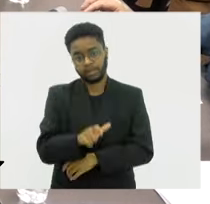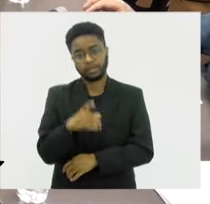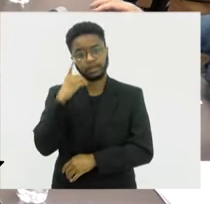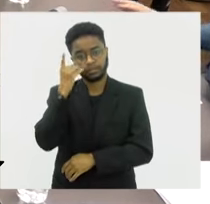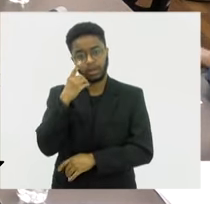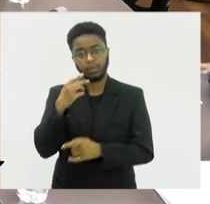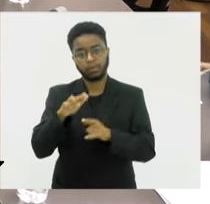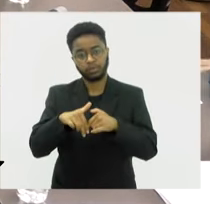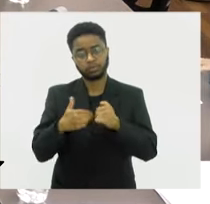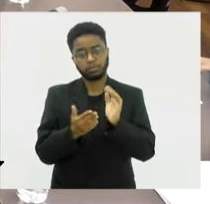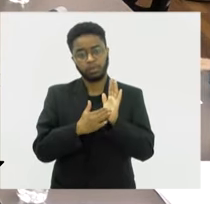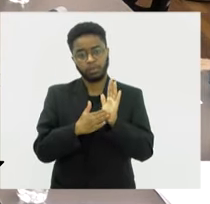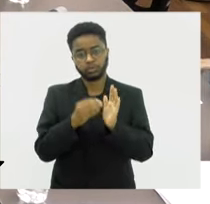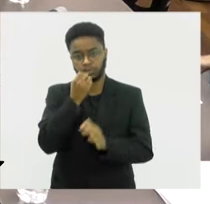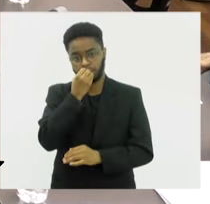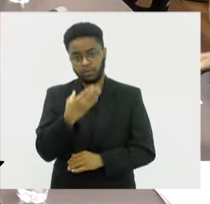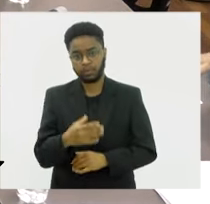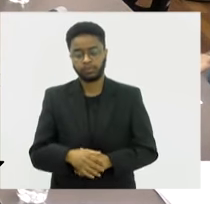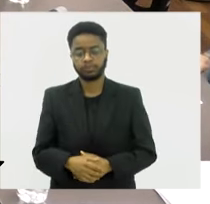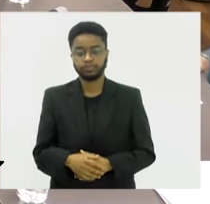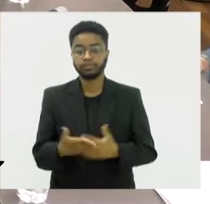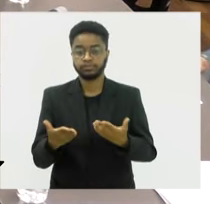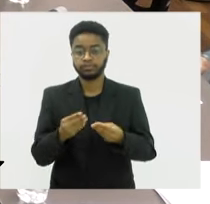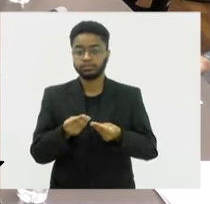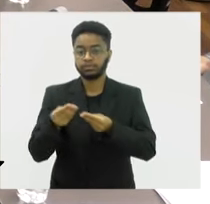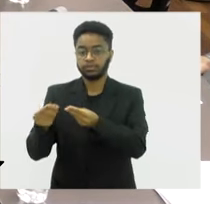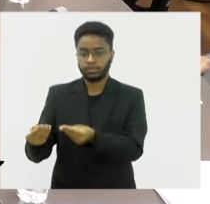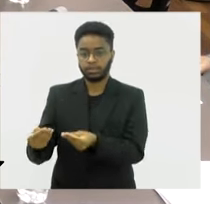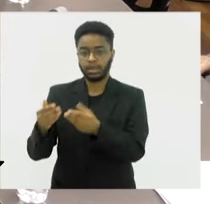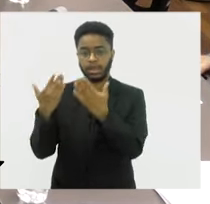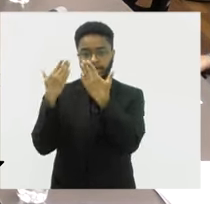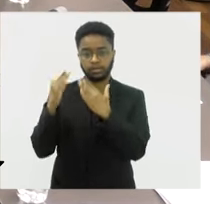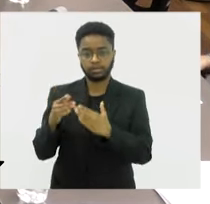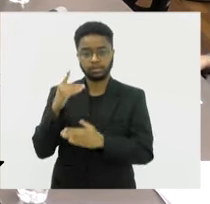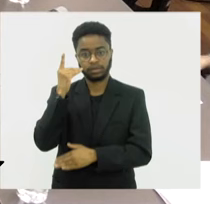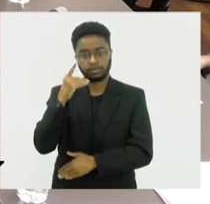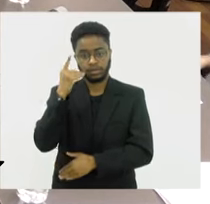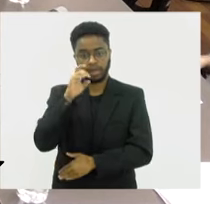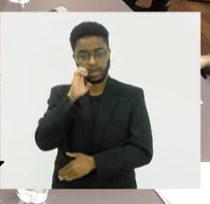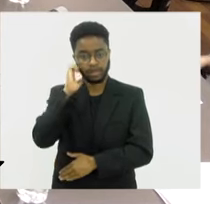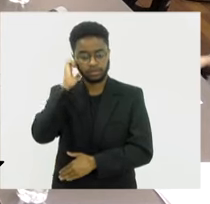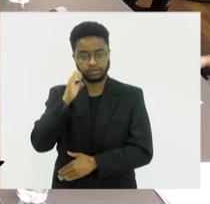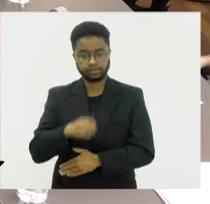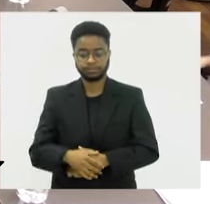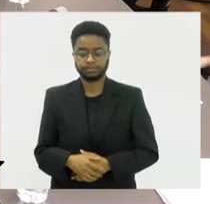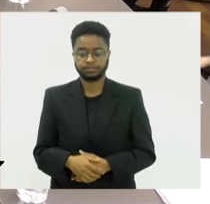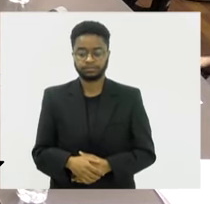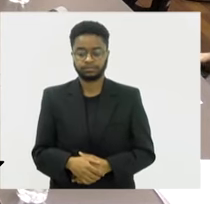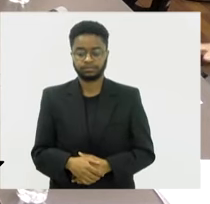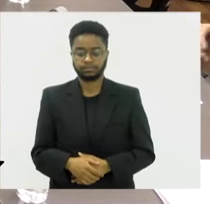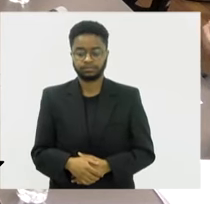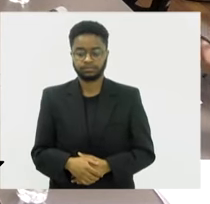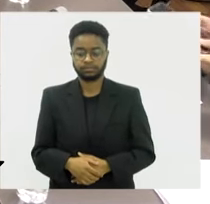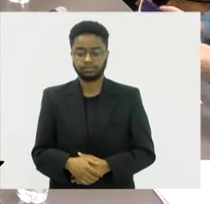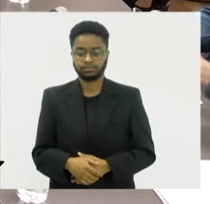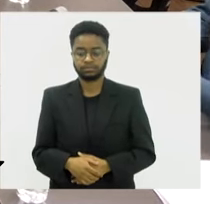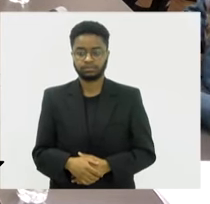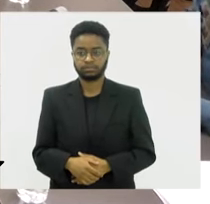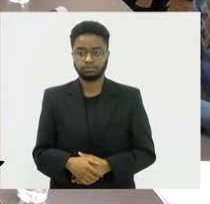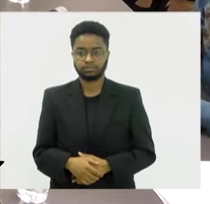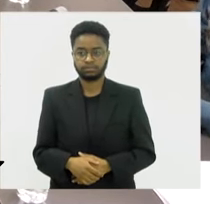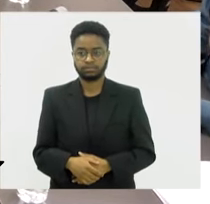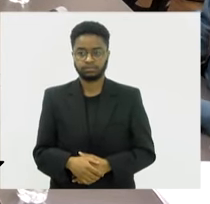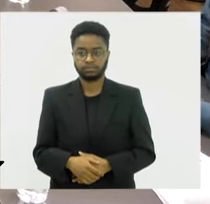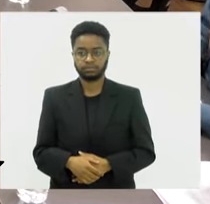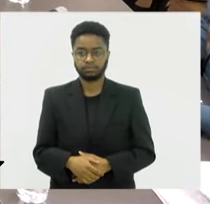boa proposta. Então, projeto com vista para o gabinete da deputada Élica Takimoto. Quórum cheio na